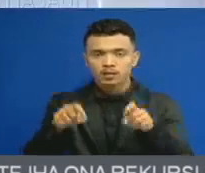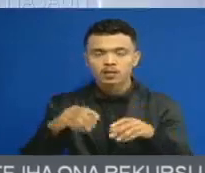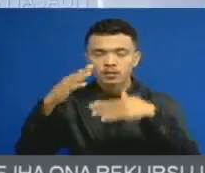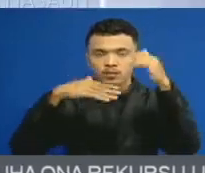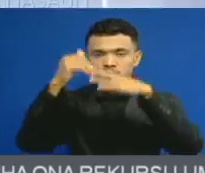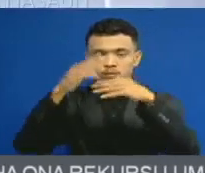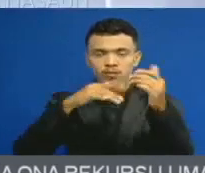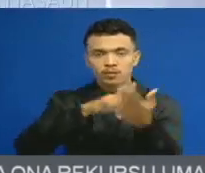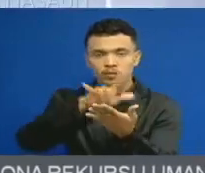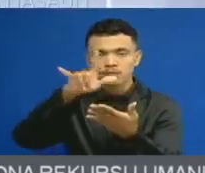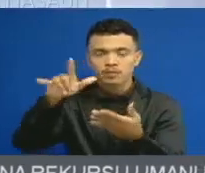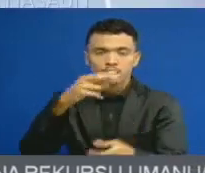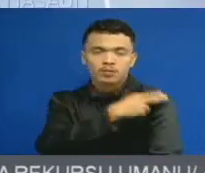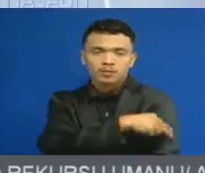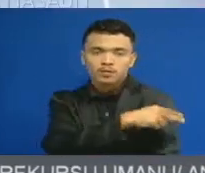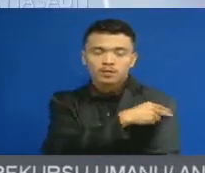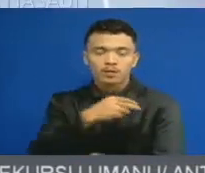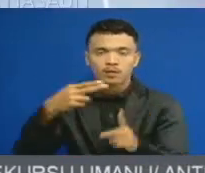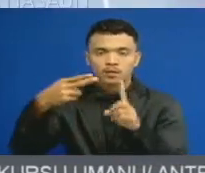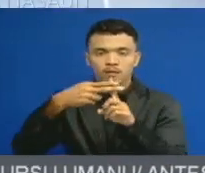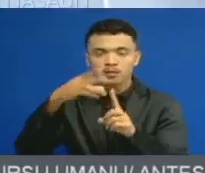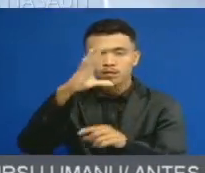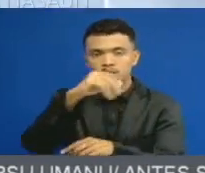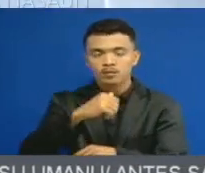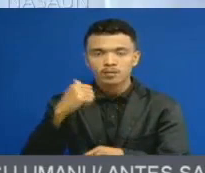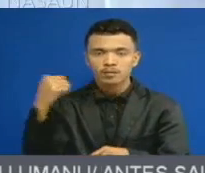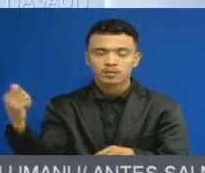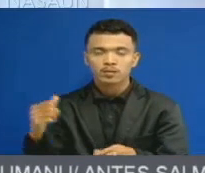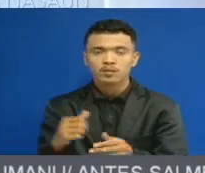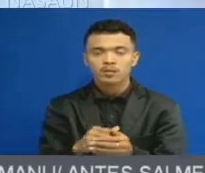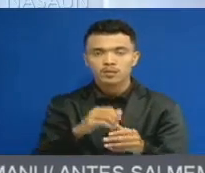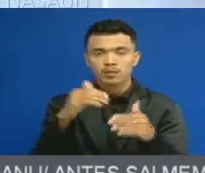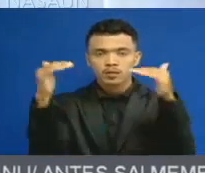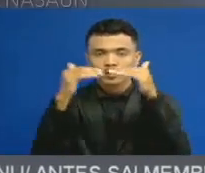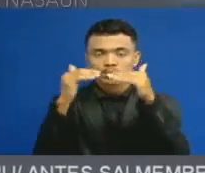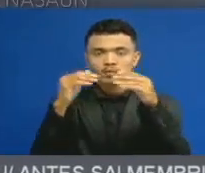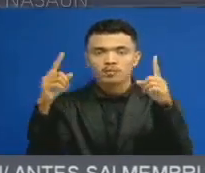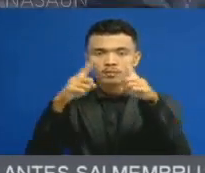aeroporto, hospital, hotelaria no Seluktan, rodi, acomoda